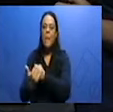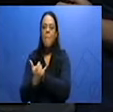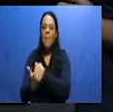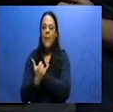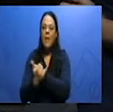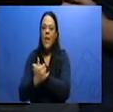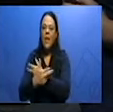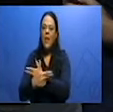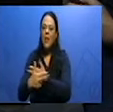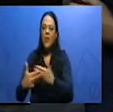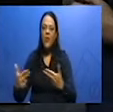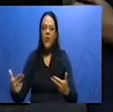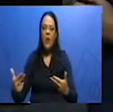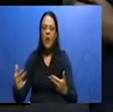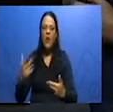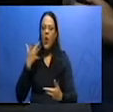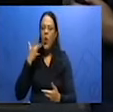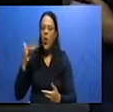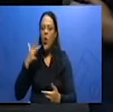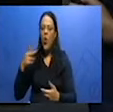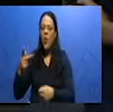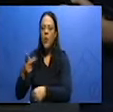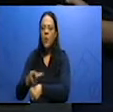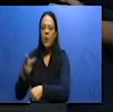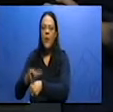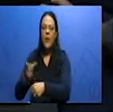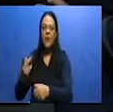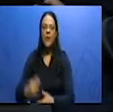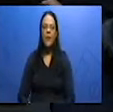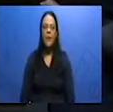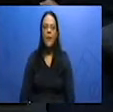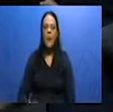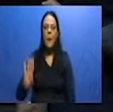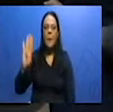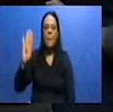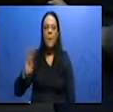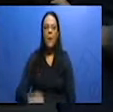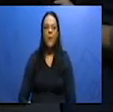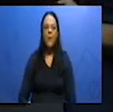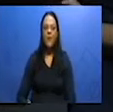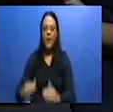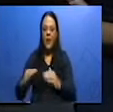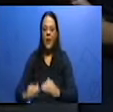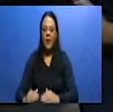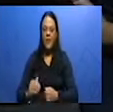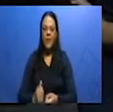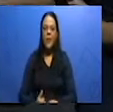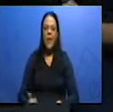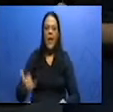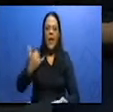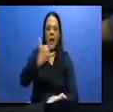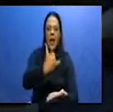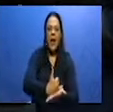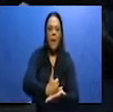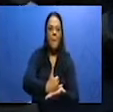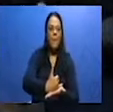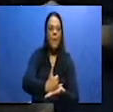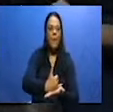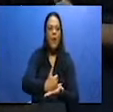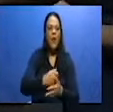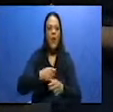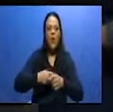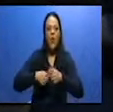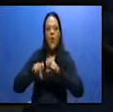reinos era um grande centro comercial, onde se negociavam escravos, sal, cobre e etc. Estou falando de